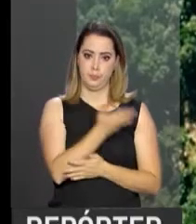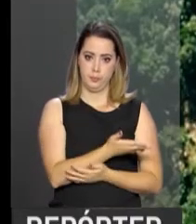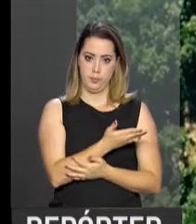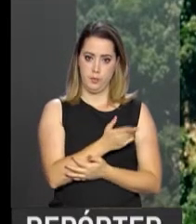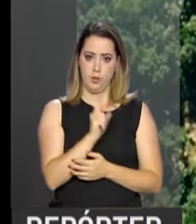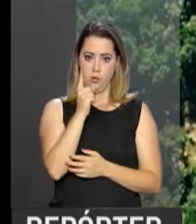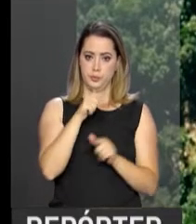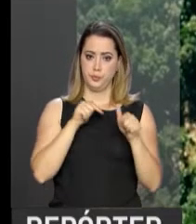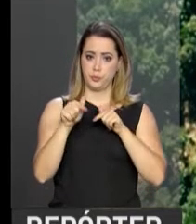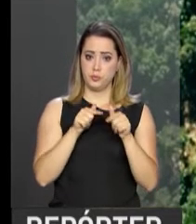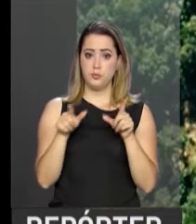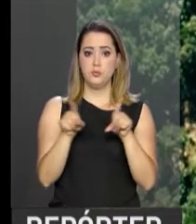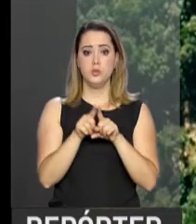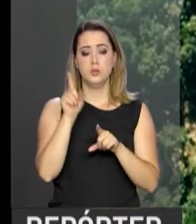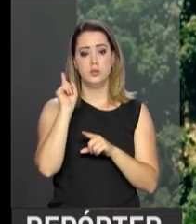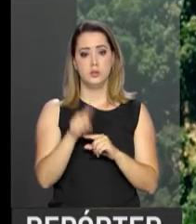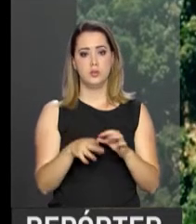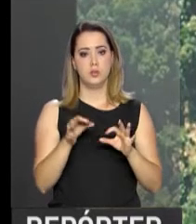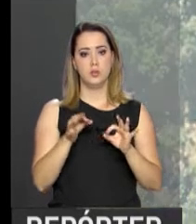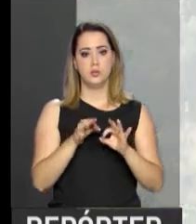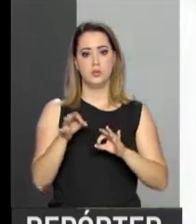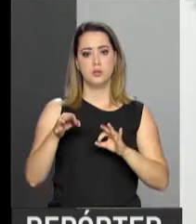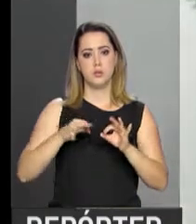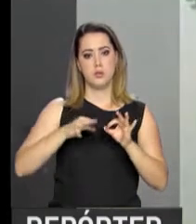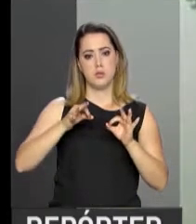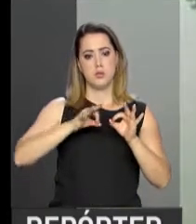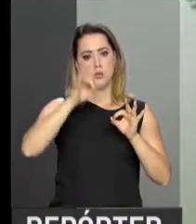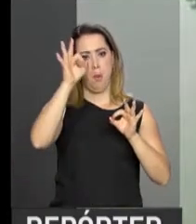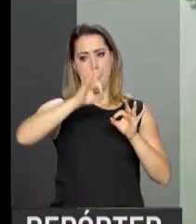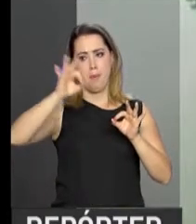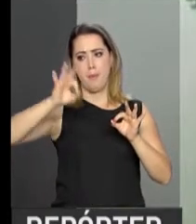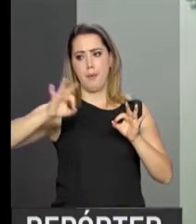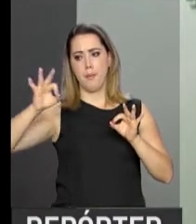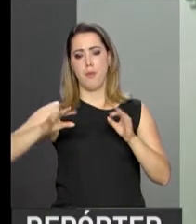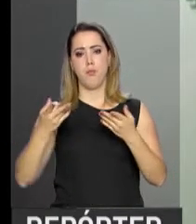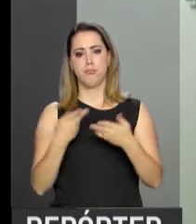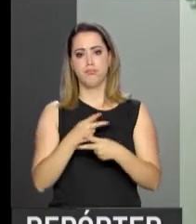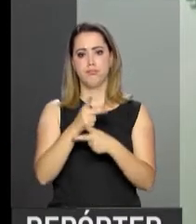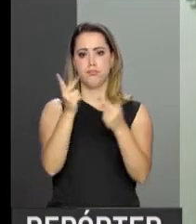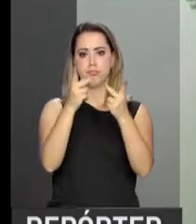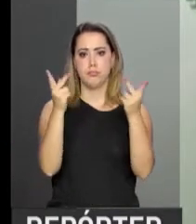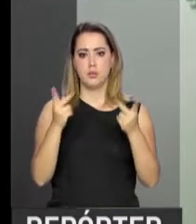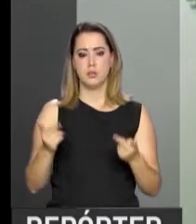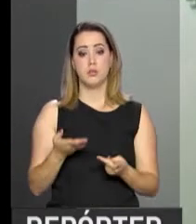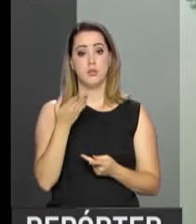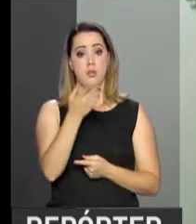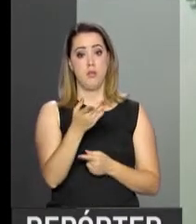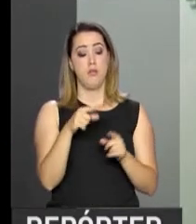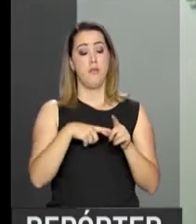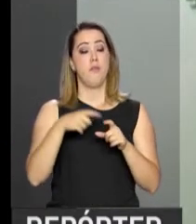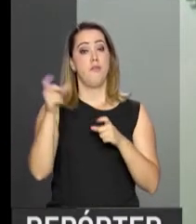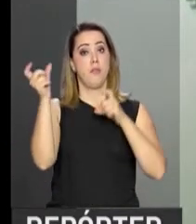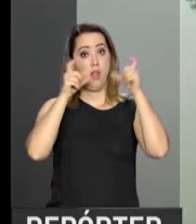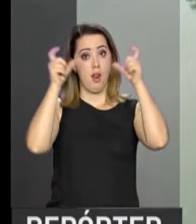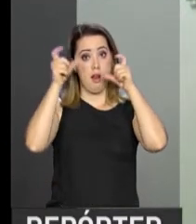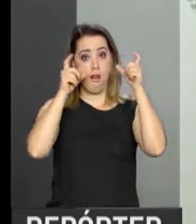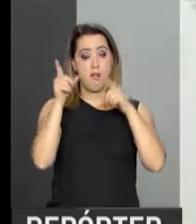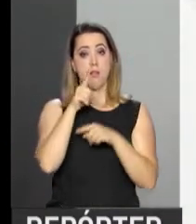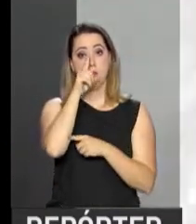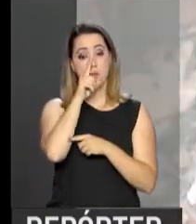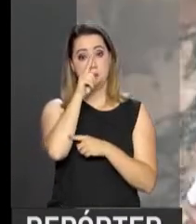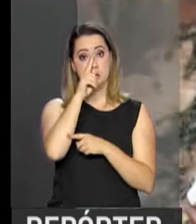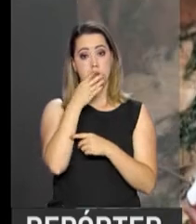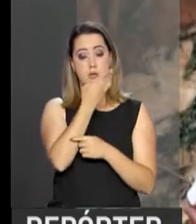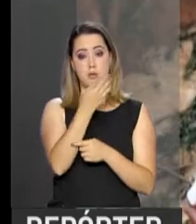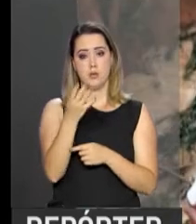projeto gibbs doce madden foi o mapeamento ea implantação de sensores em áreas de risco nas cidades de blumenau em santa catarina nova